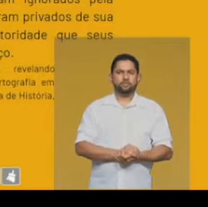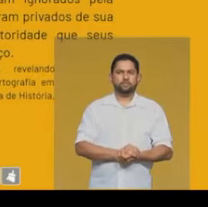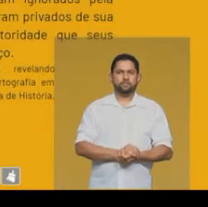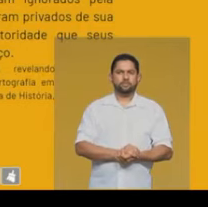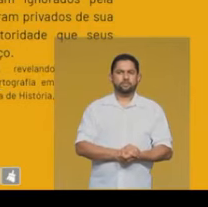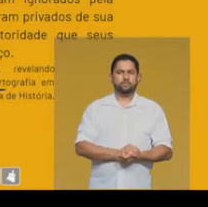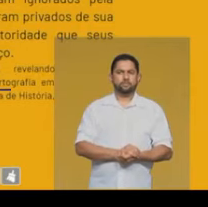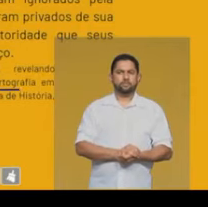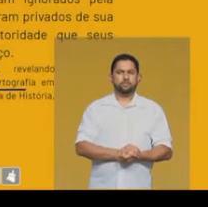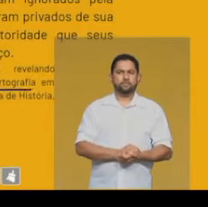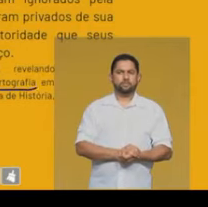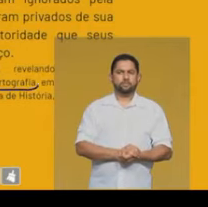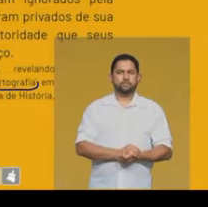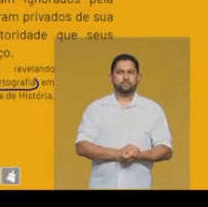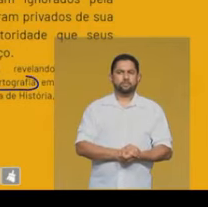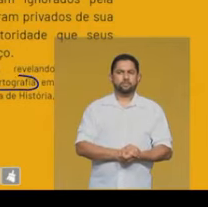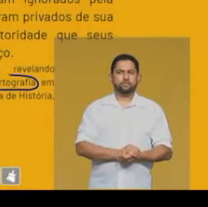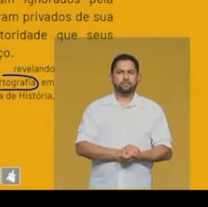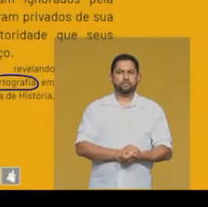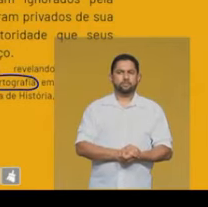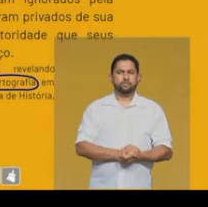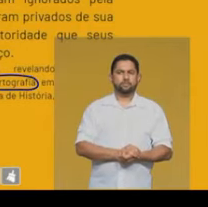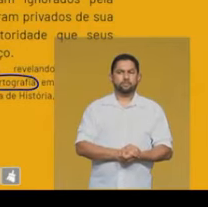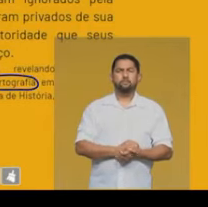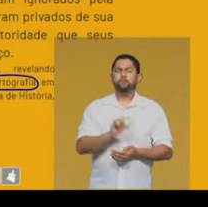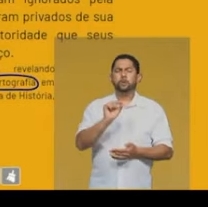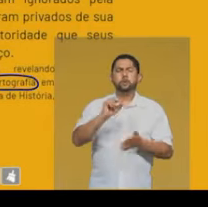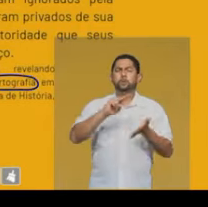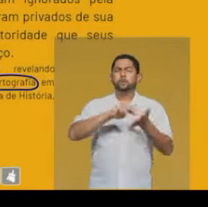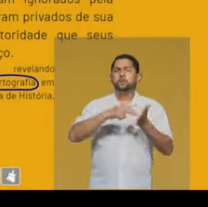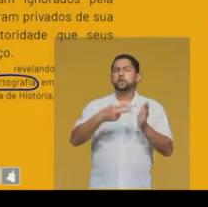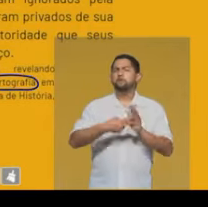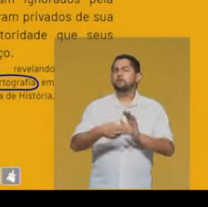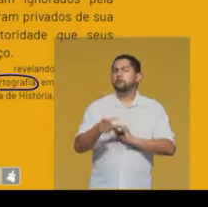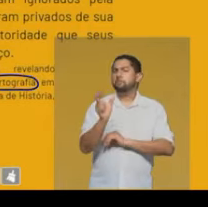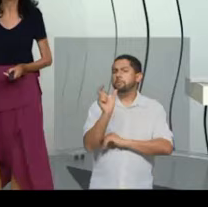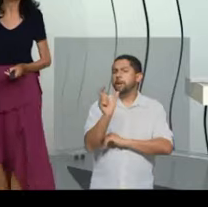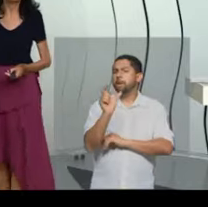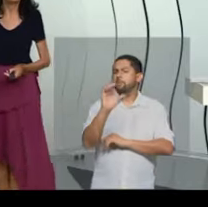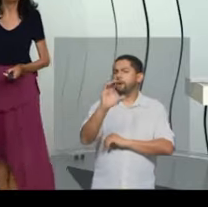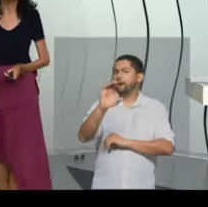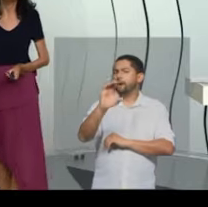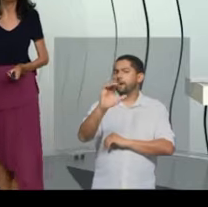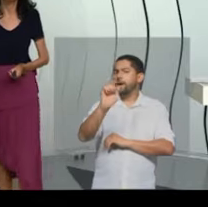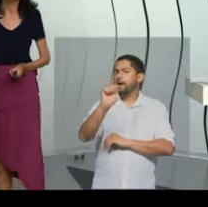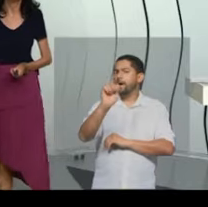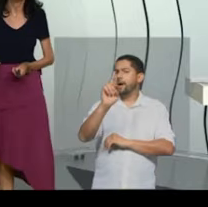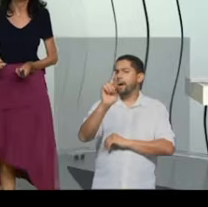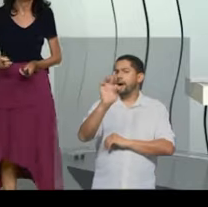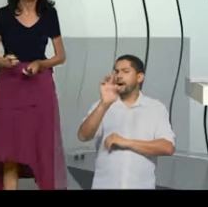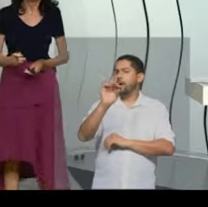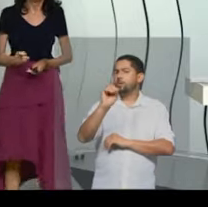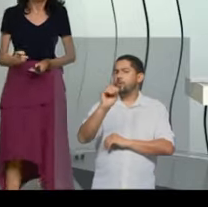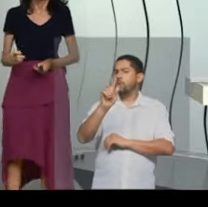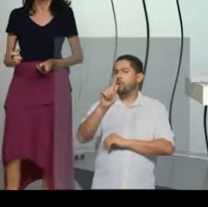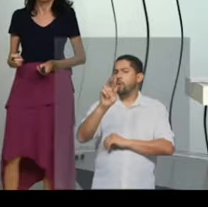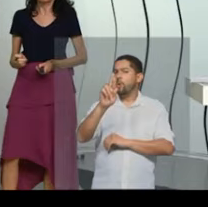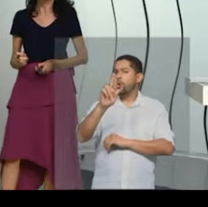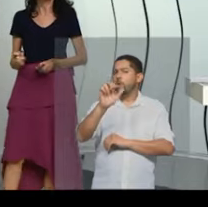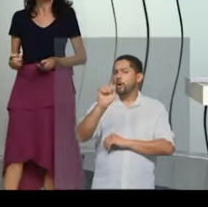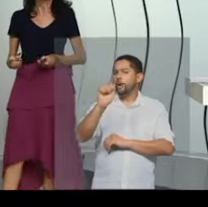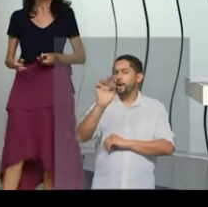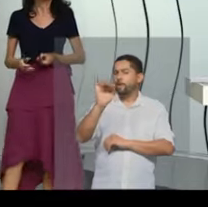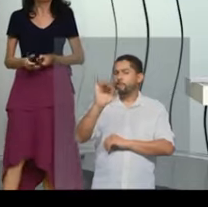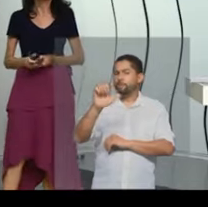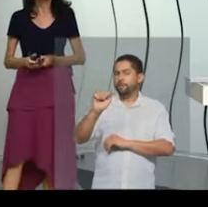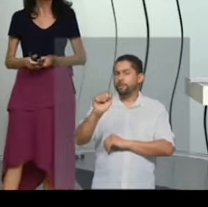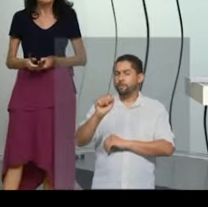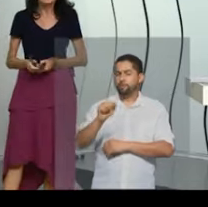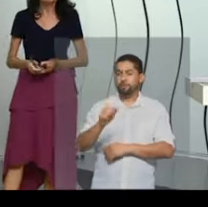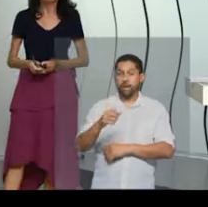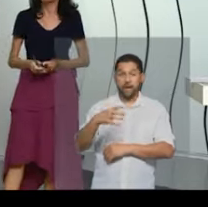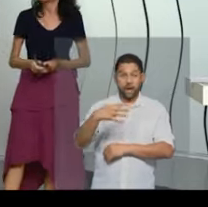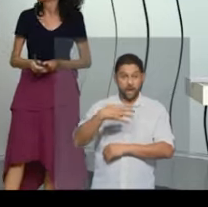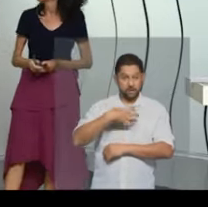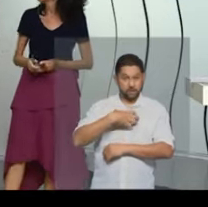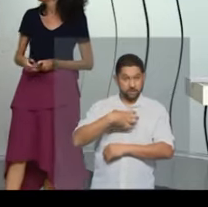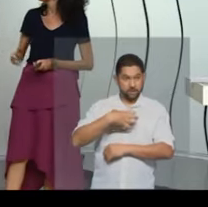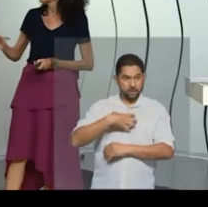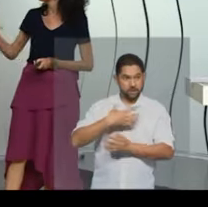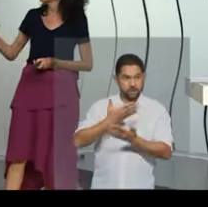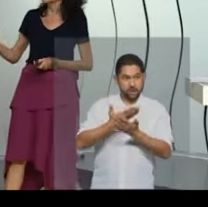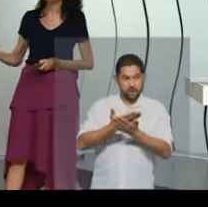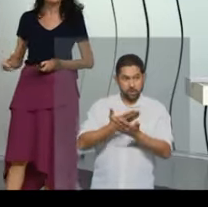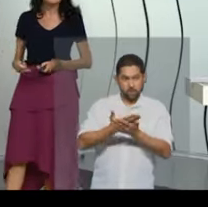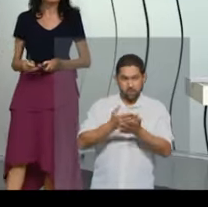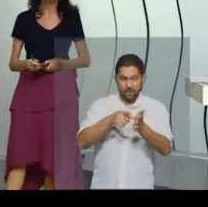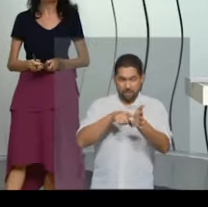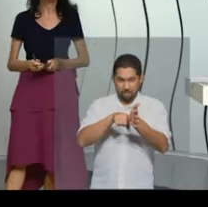Brasil colonial. O que quer dizer cartografia? É a ciência da execução dos mapas,